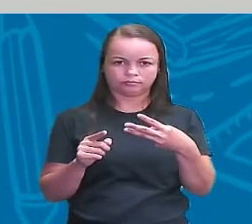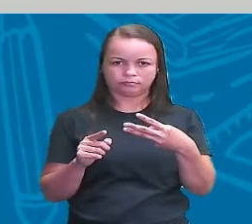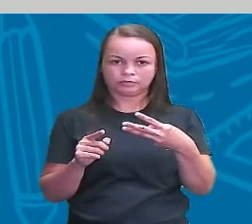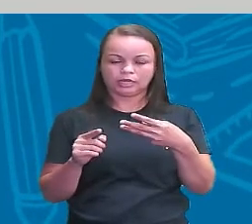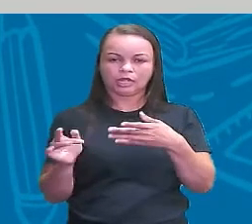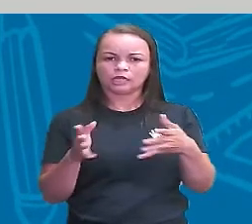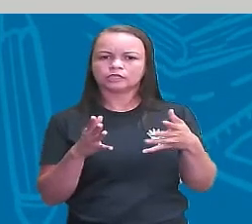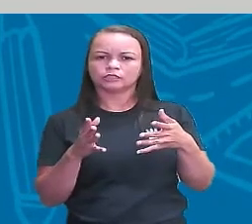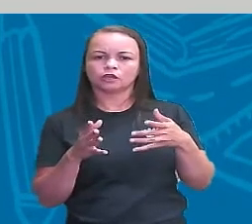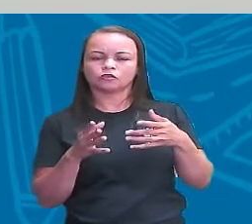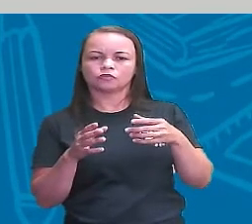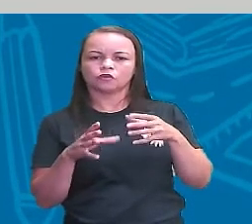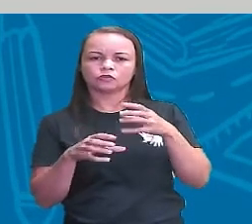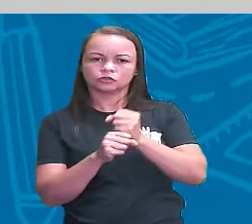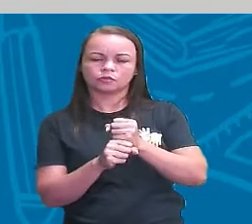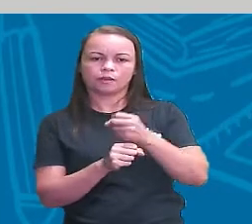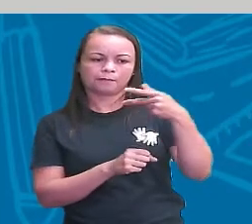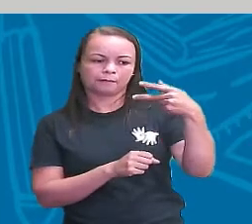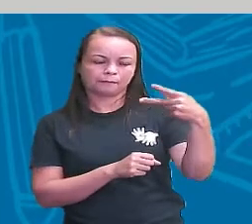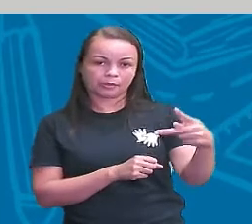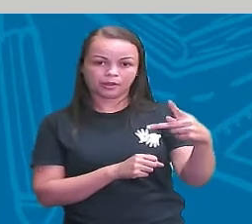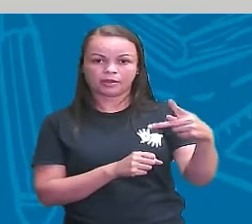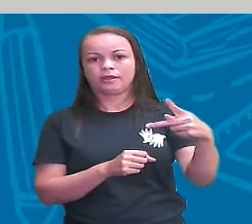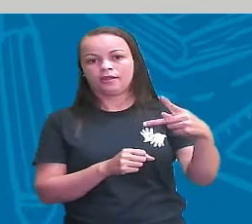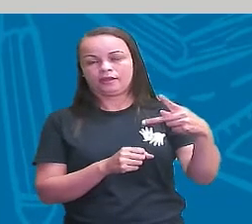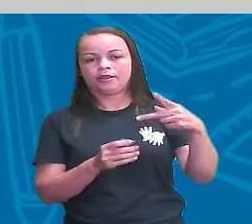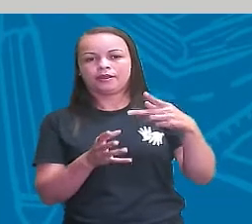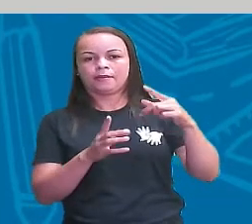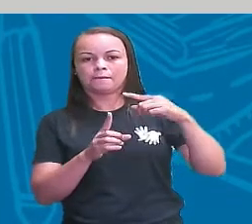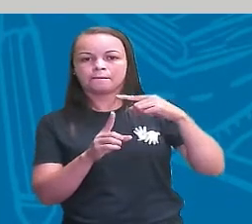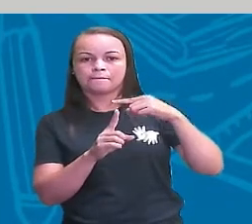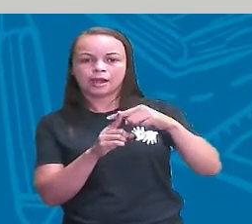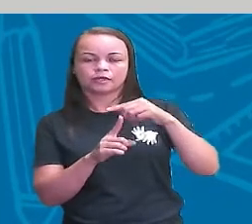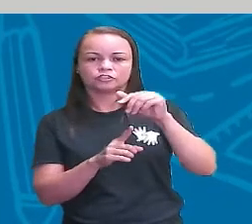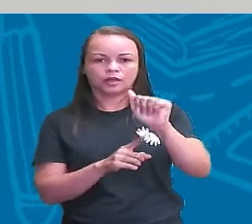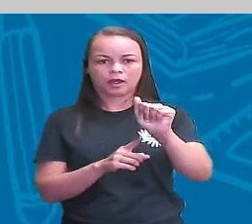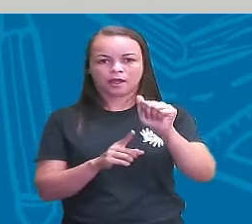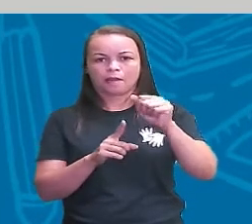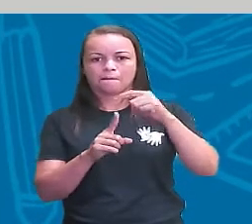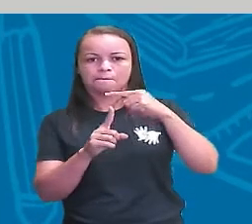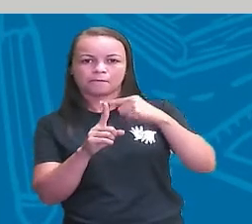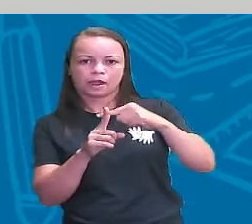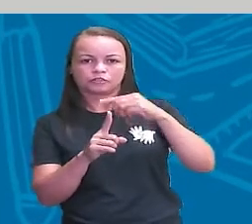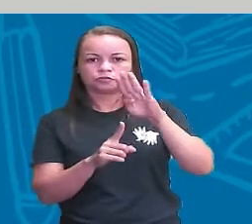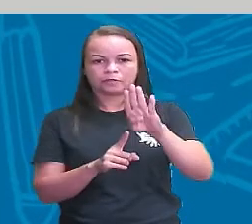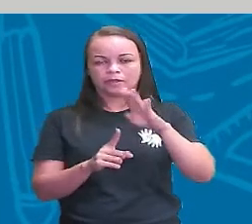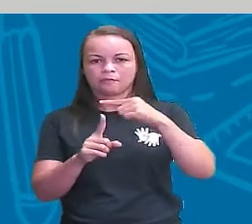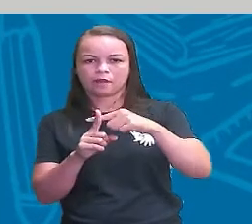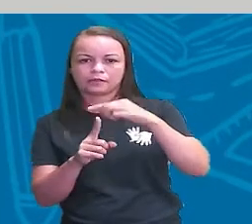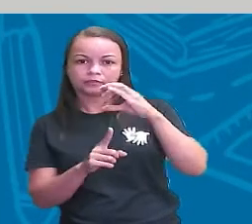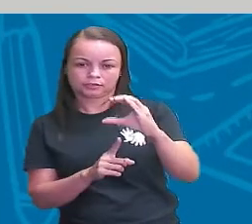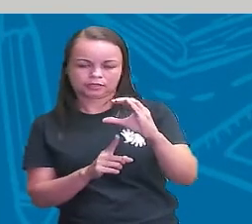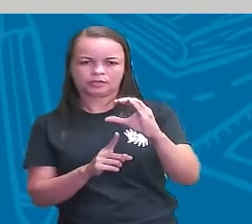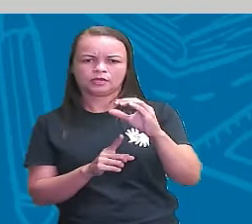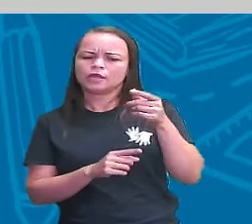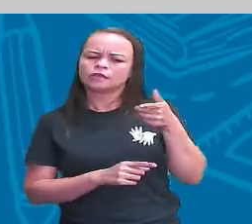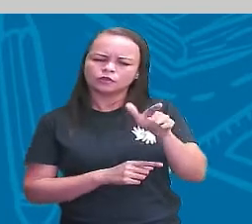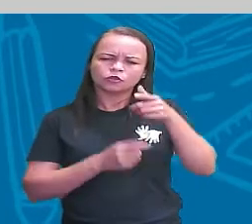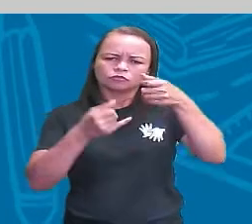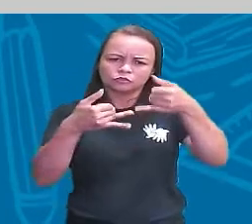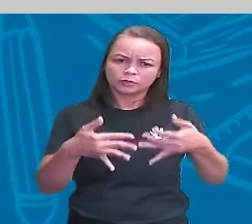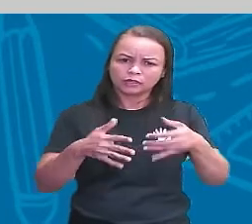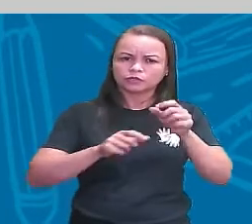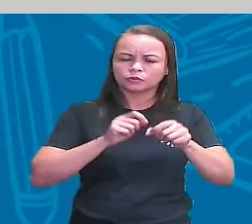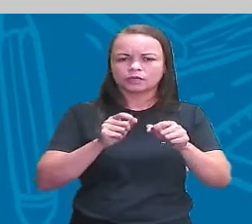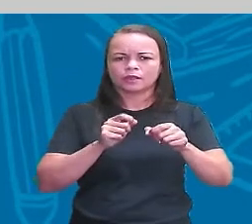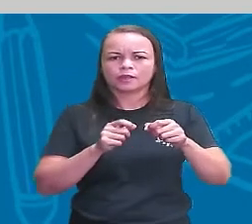somar, ó, P de perímetro mais A mais B e mais C. Porque, repetindo mais uma vez, O que